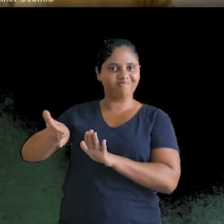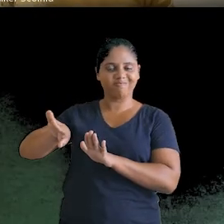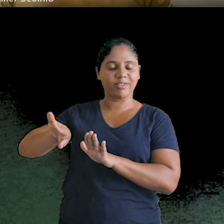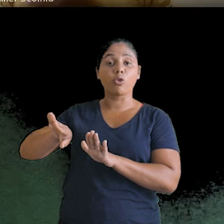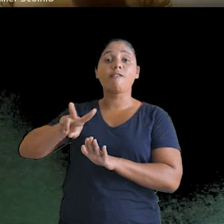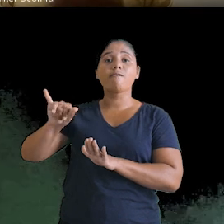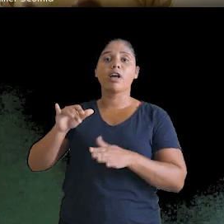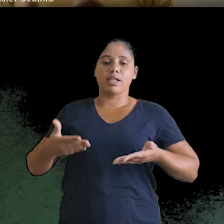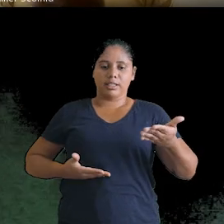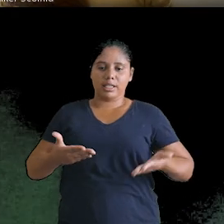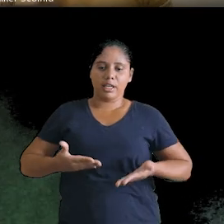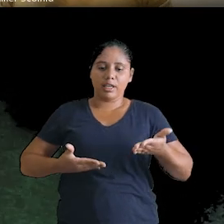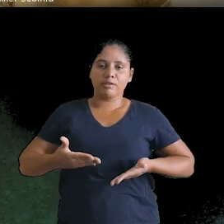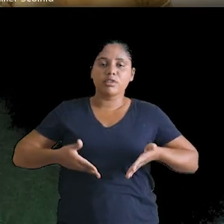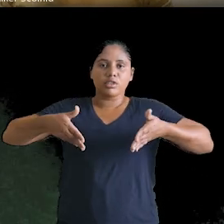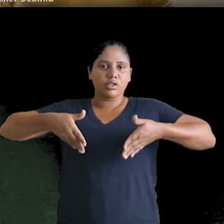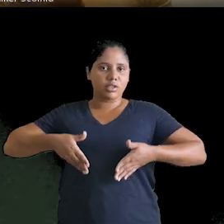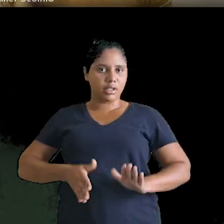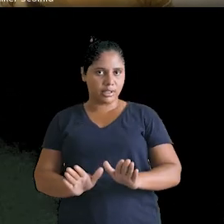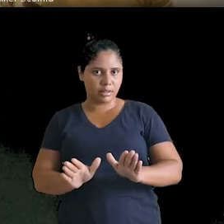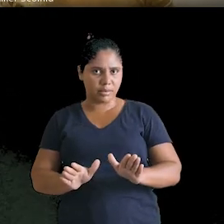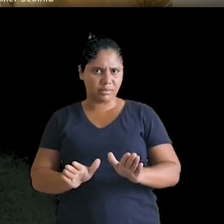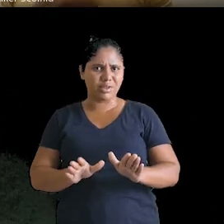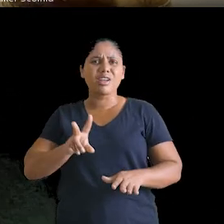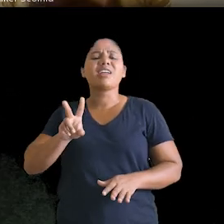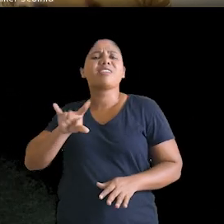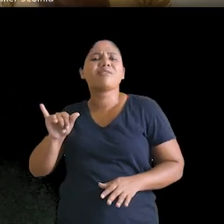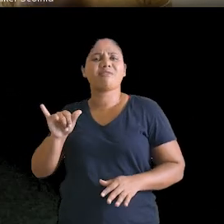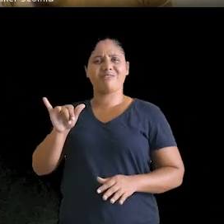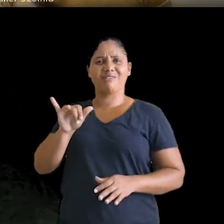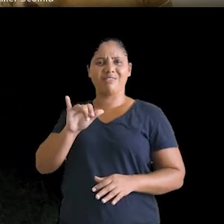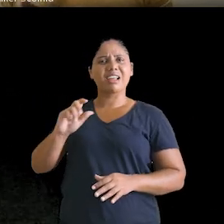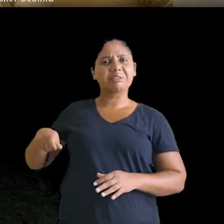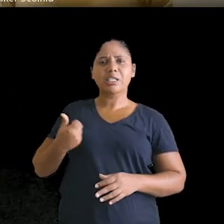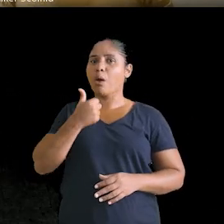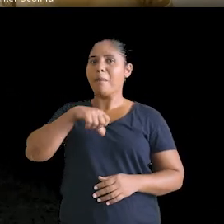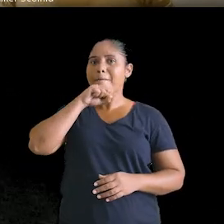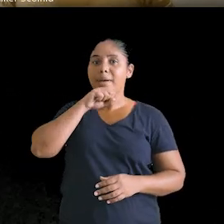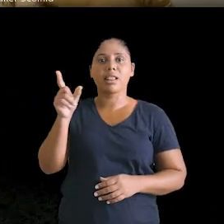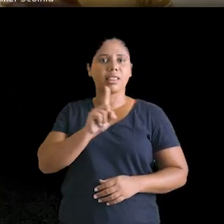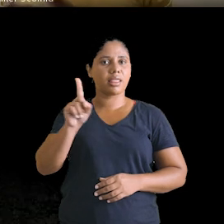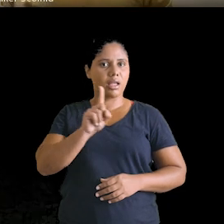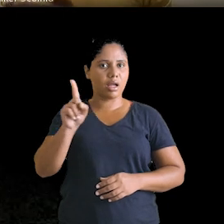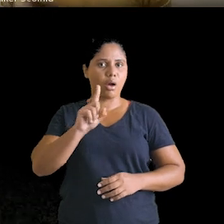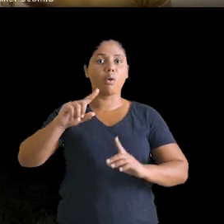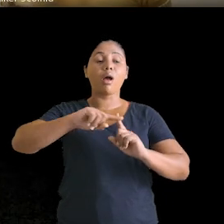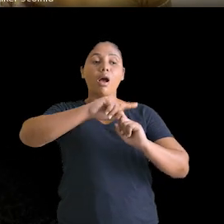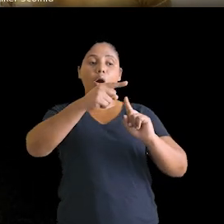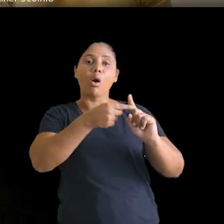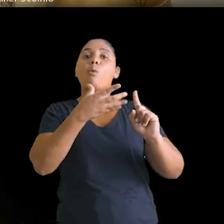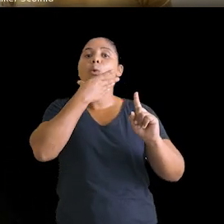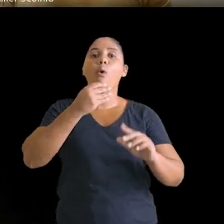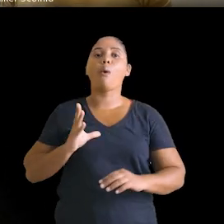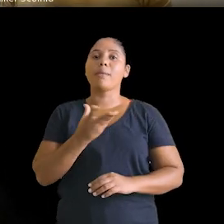até porque esse homem trans, ele não é mãe, tá? Ele vai ser pai, mesmo estando gestante, ele vai ser um pai. Então, a gente vai usar aleitamento humano